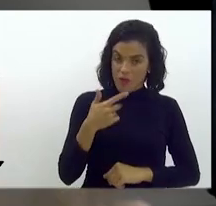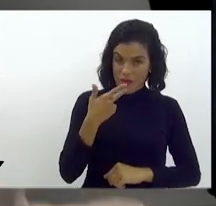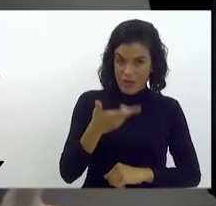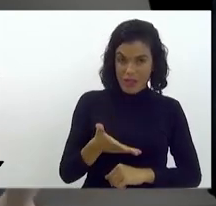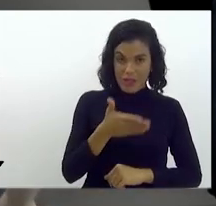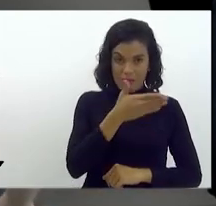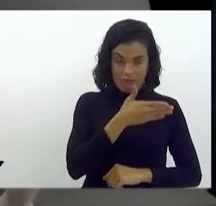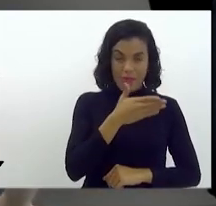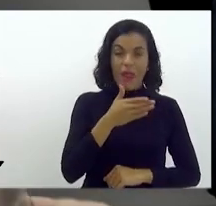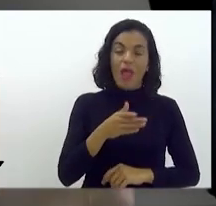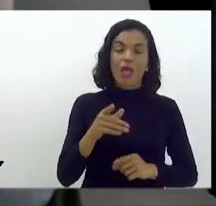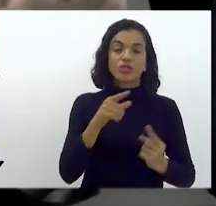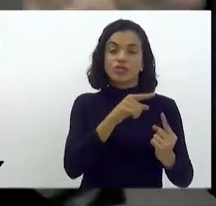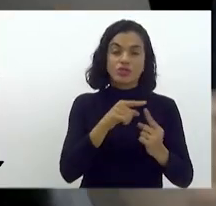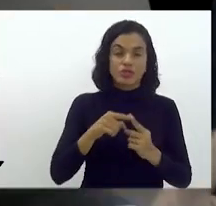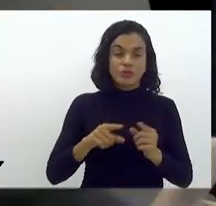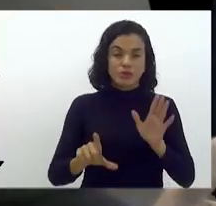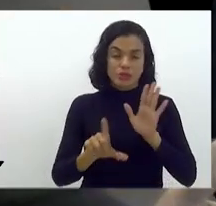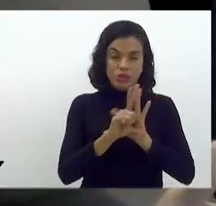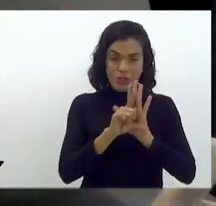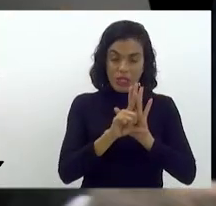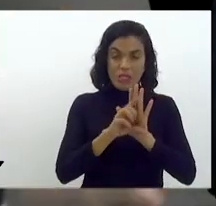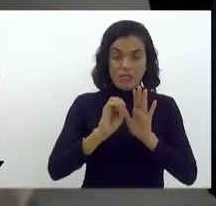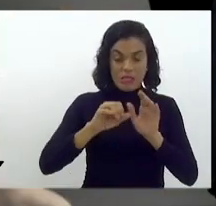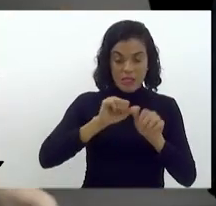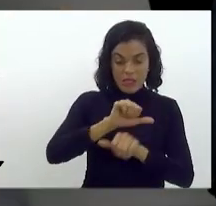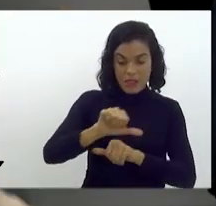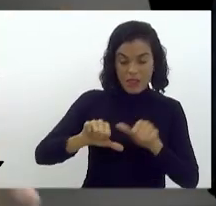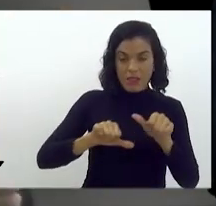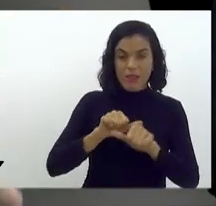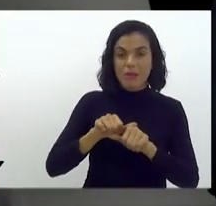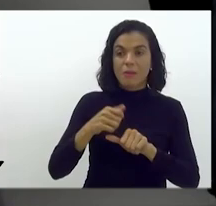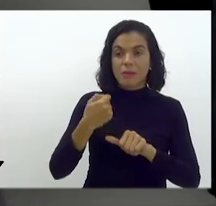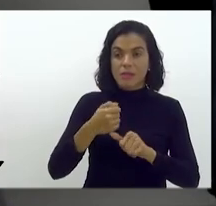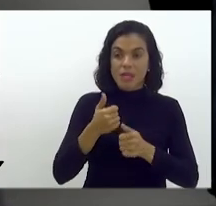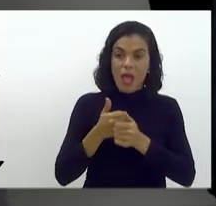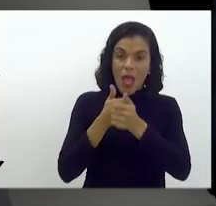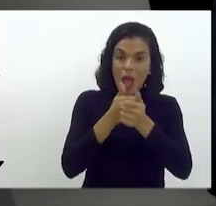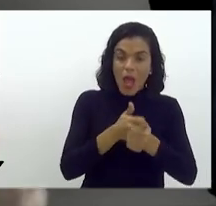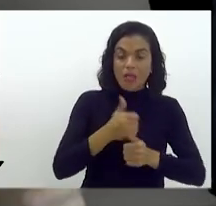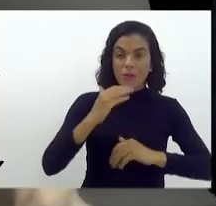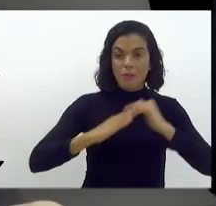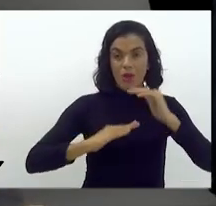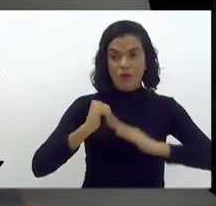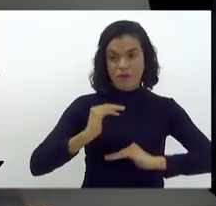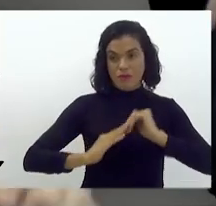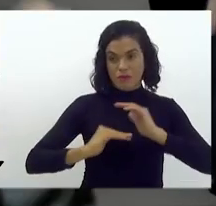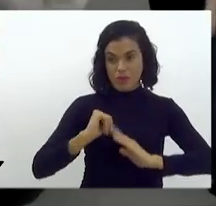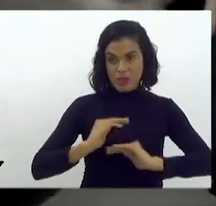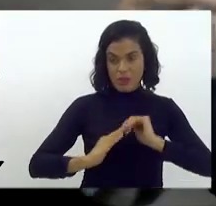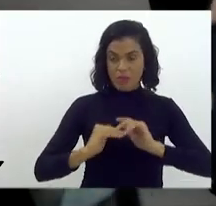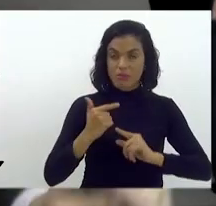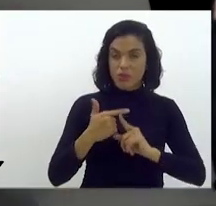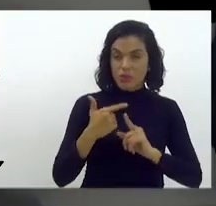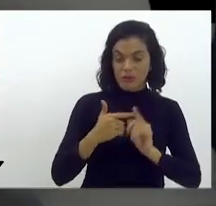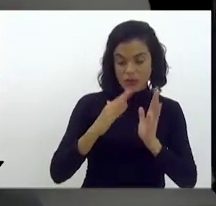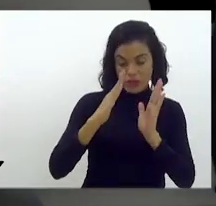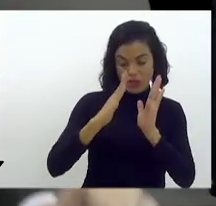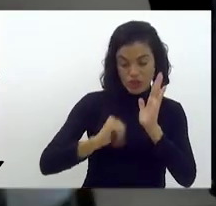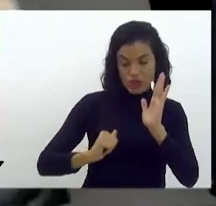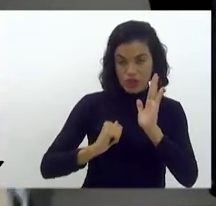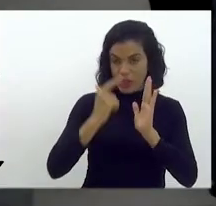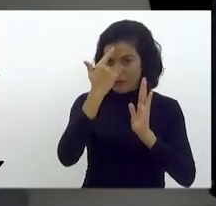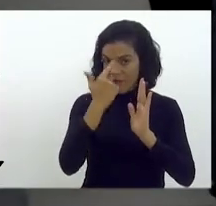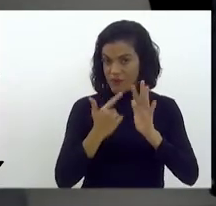disse é um tipo da legislação que se for alterar tem que ser acompanhada por técnicos porque um problema seguinte se você retira o perfil do